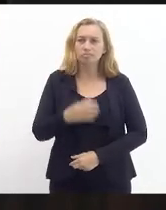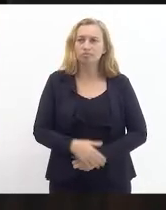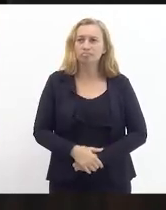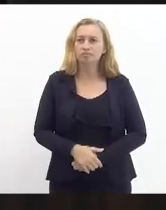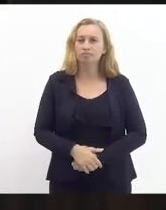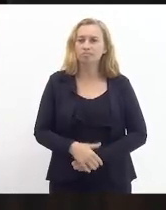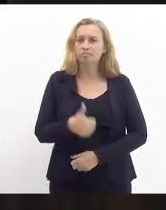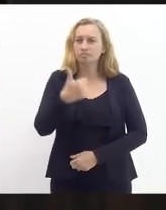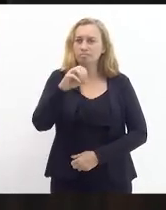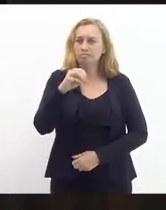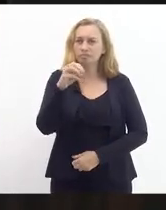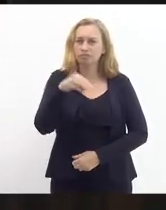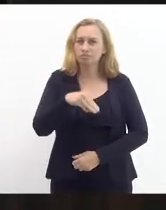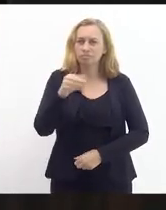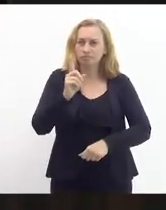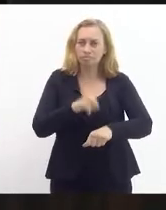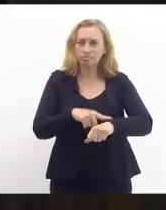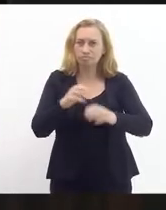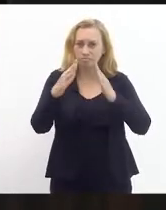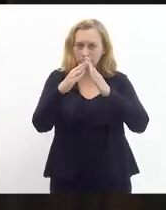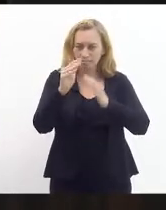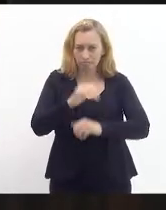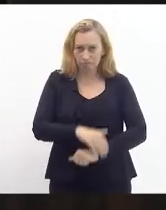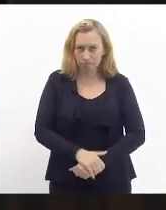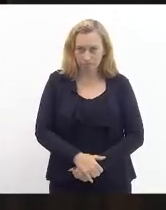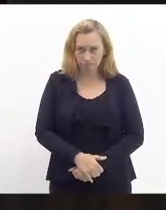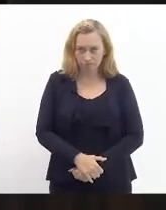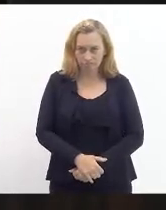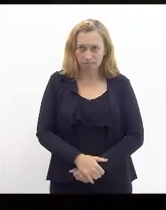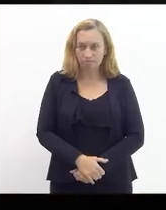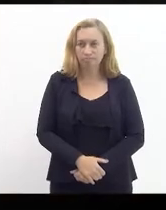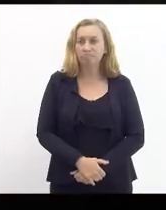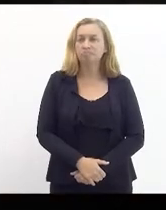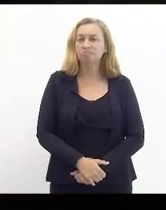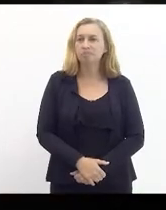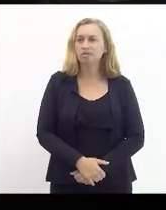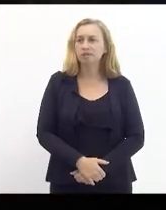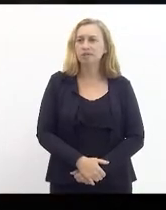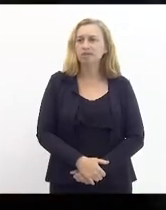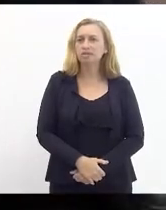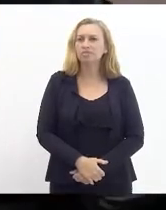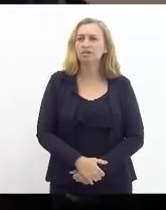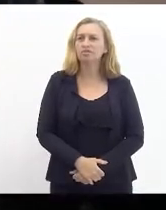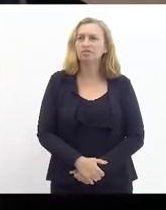vossa excelência' e dispõe de dez minutos no tempo regimental é